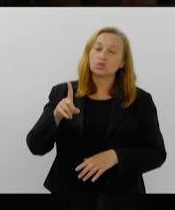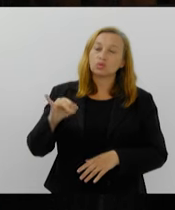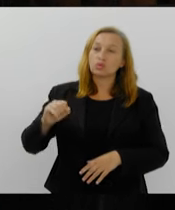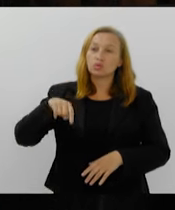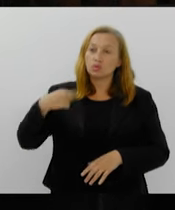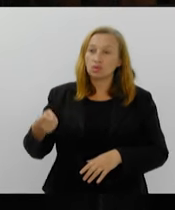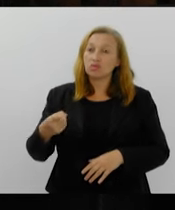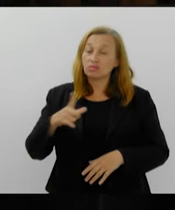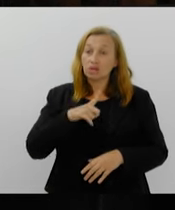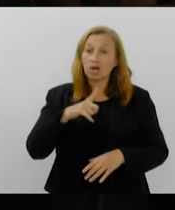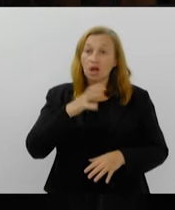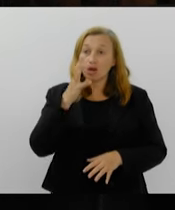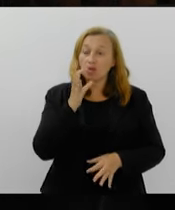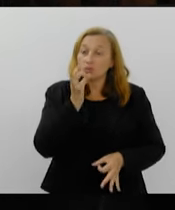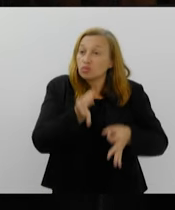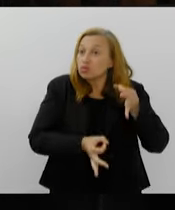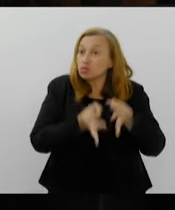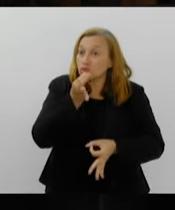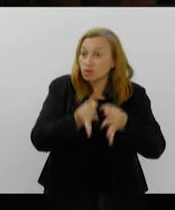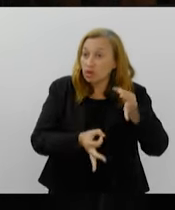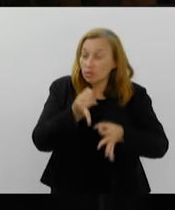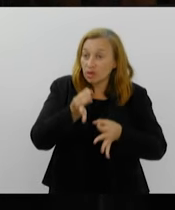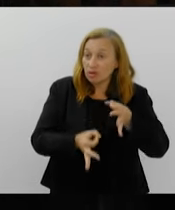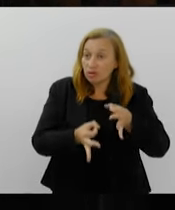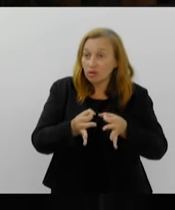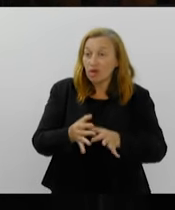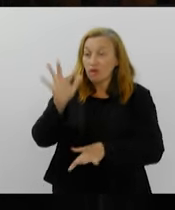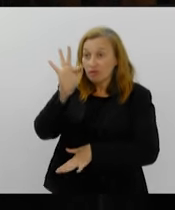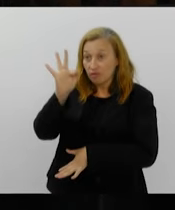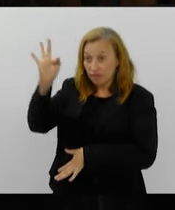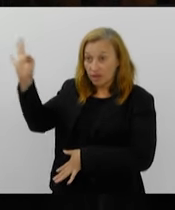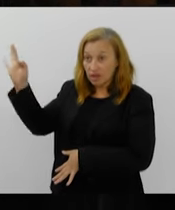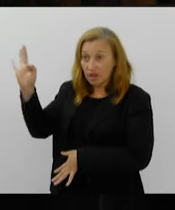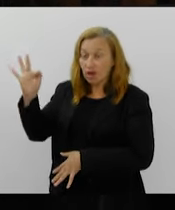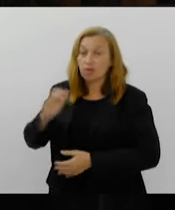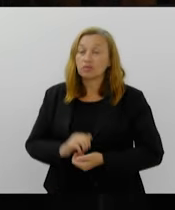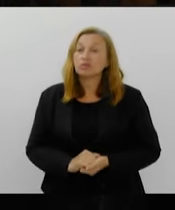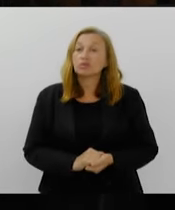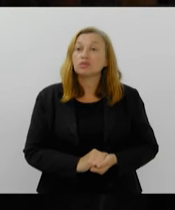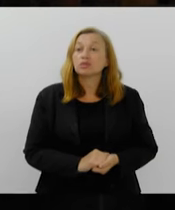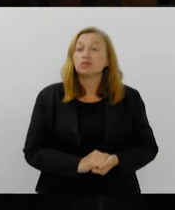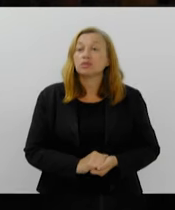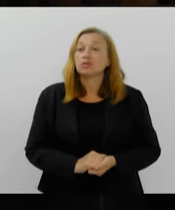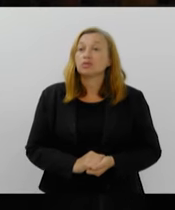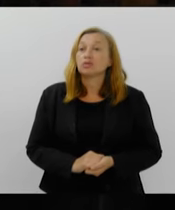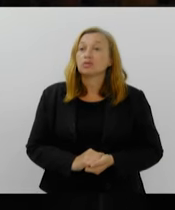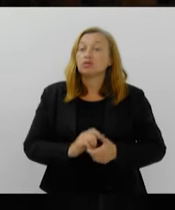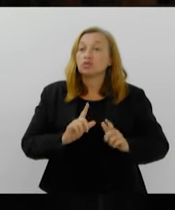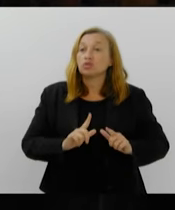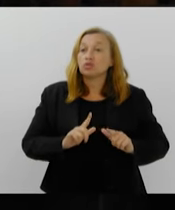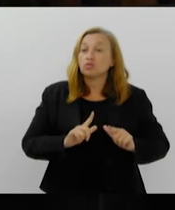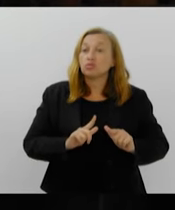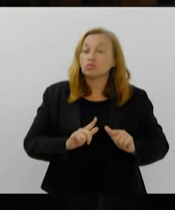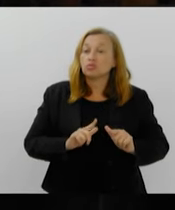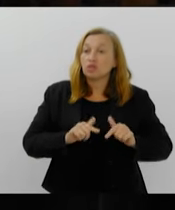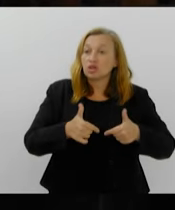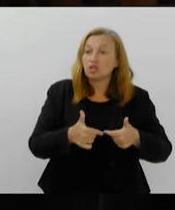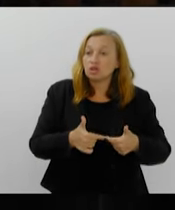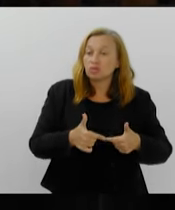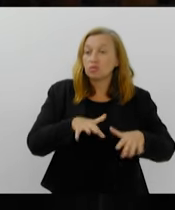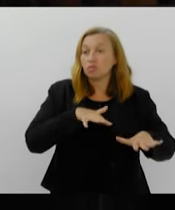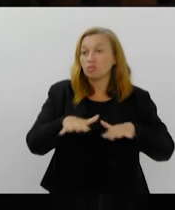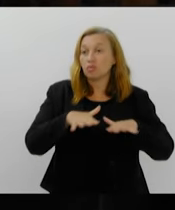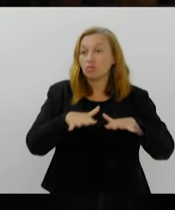um julgamento no Supremo Tribunal Federal justamente por conta de uma ação movida